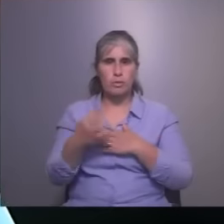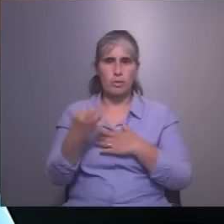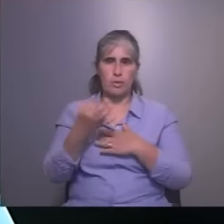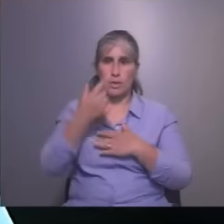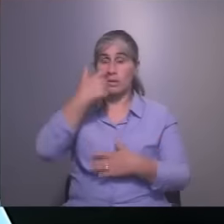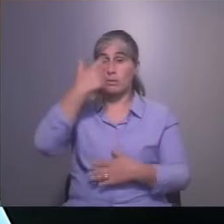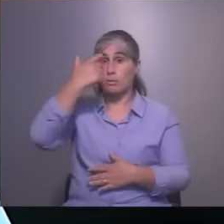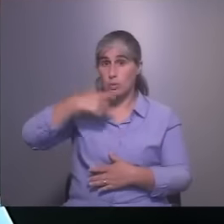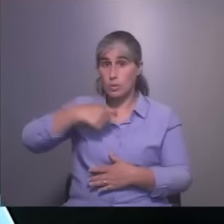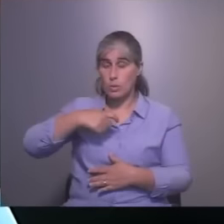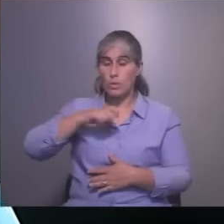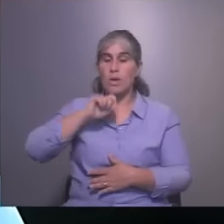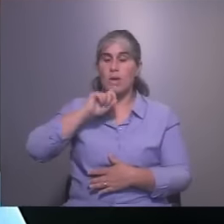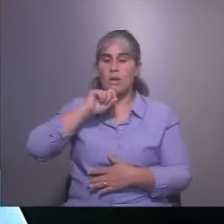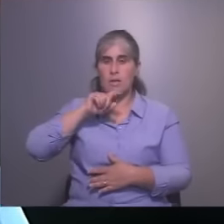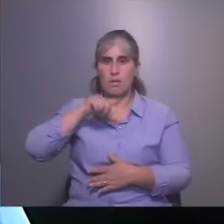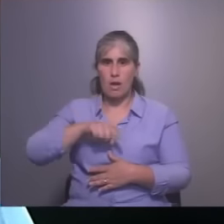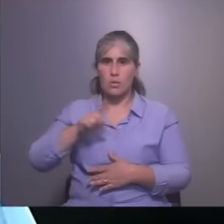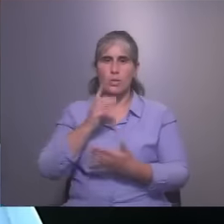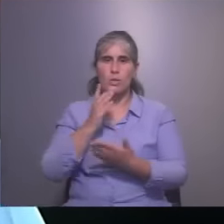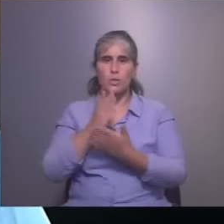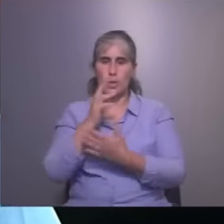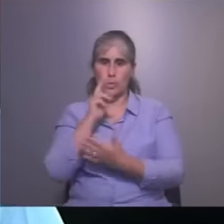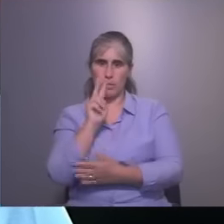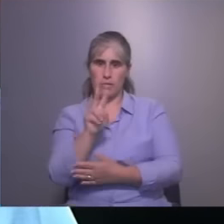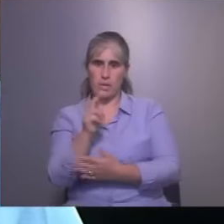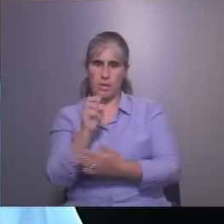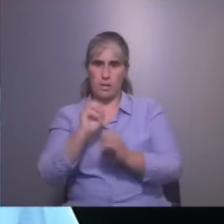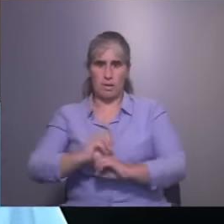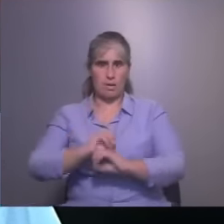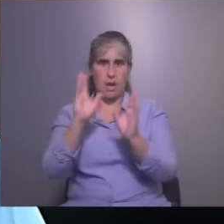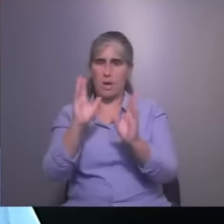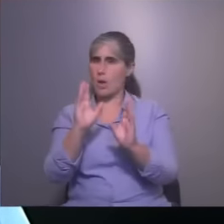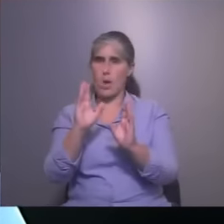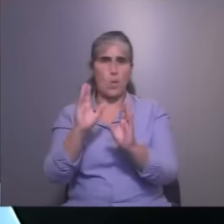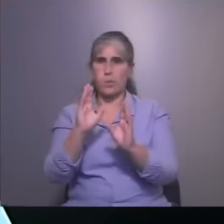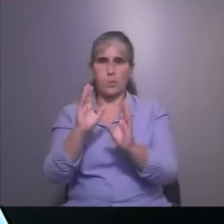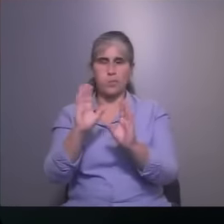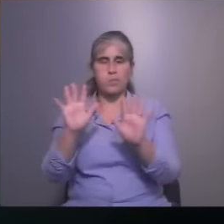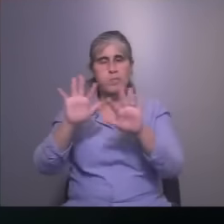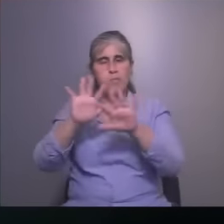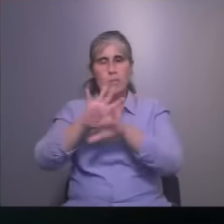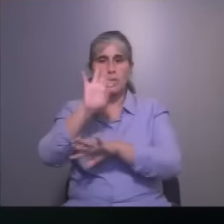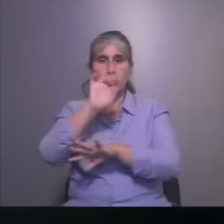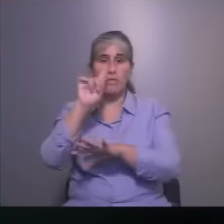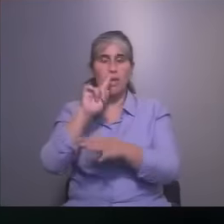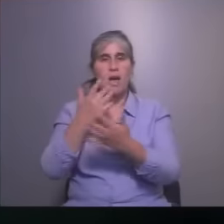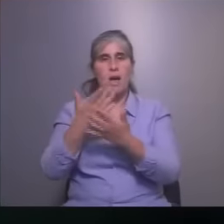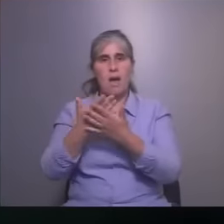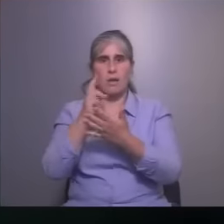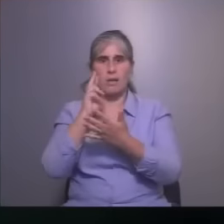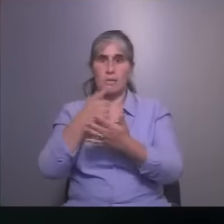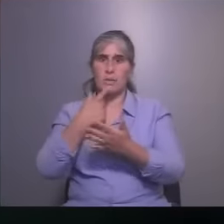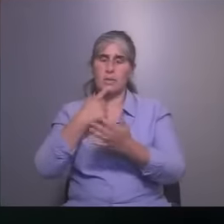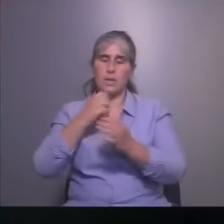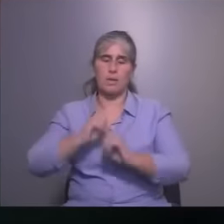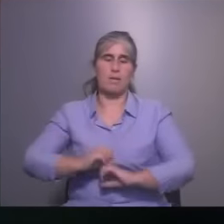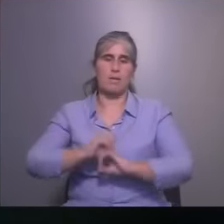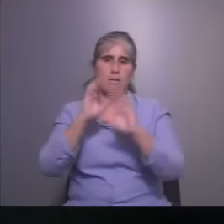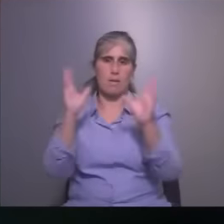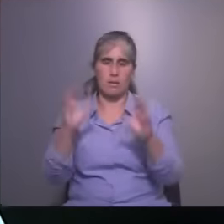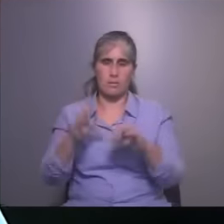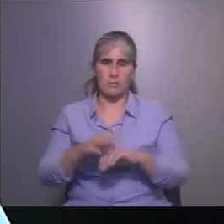significa contemplá-los no seu sentido mais profundo, significa o olhar de quem é capaz de ver todas as coisas para além das